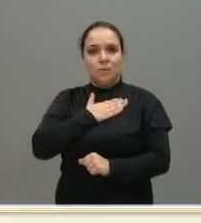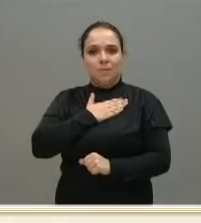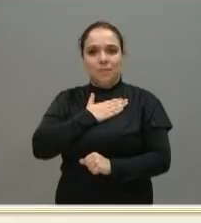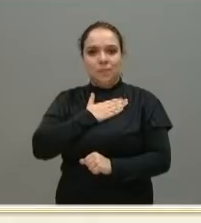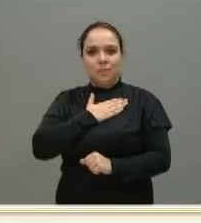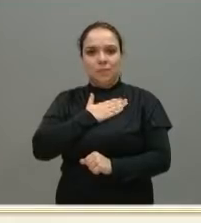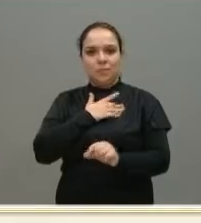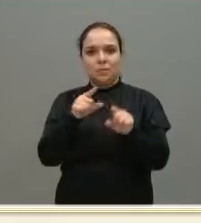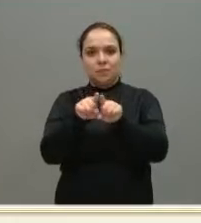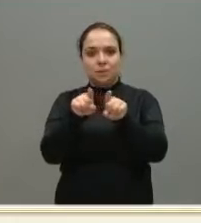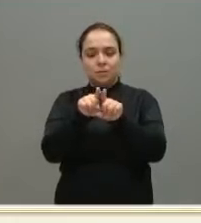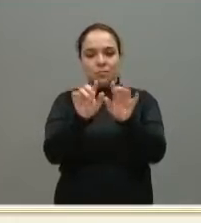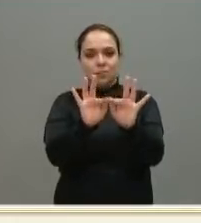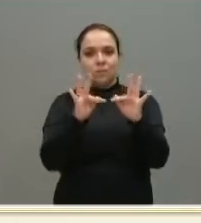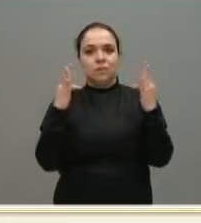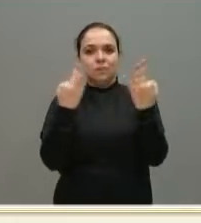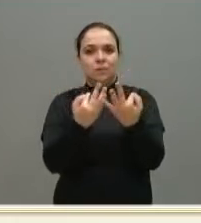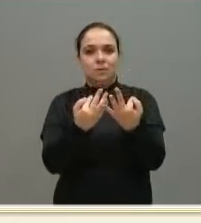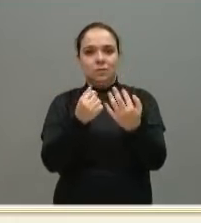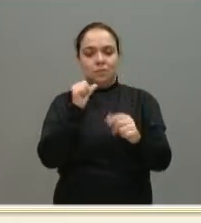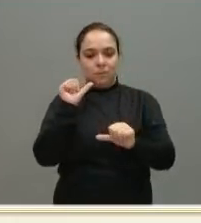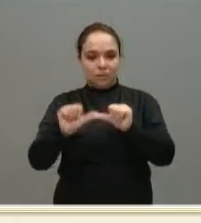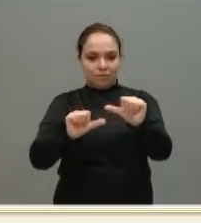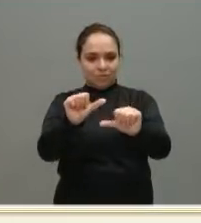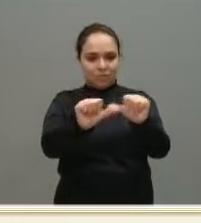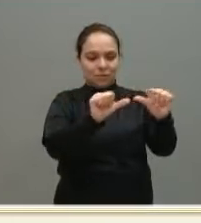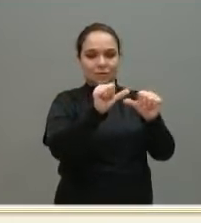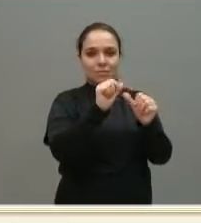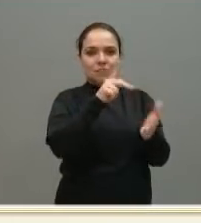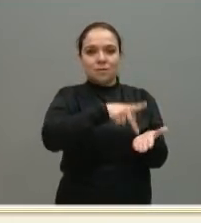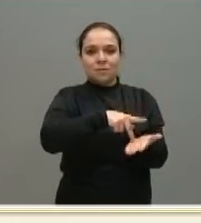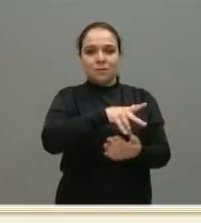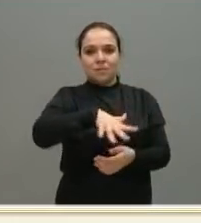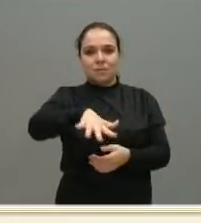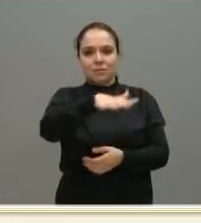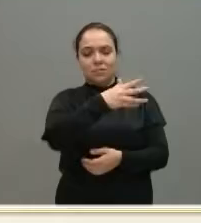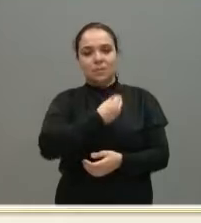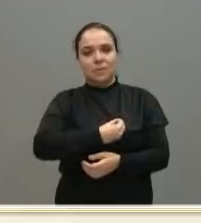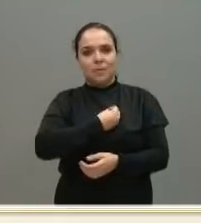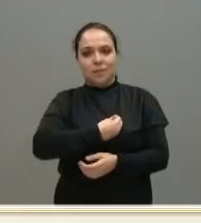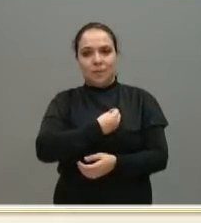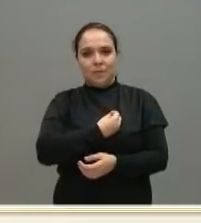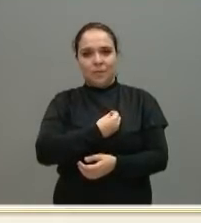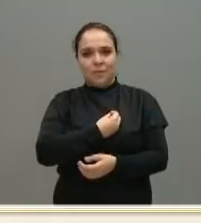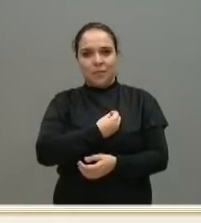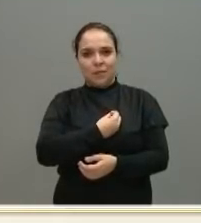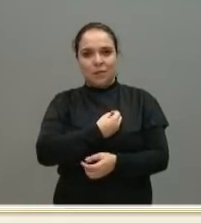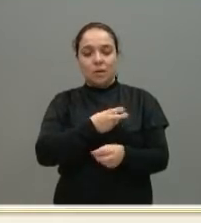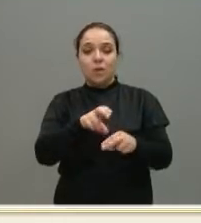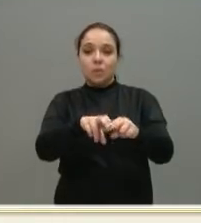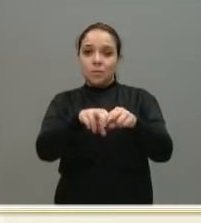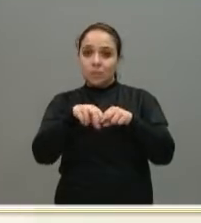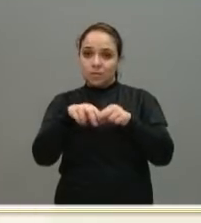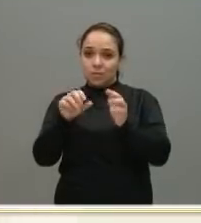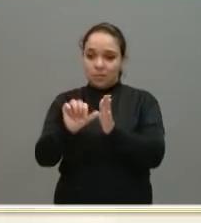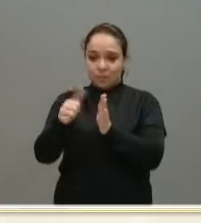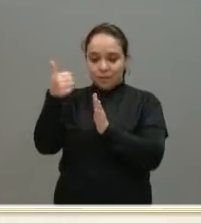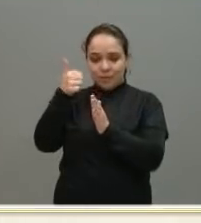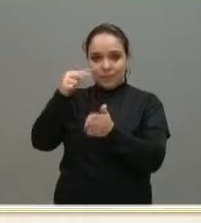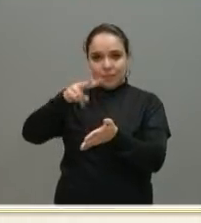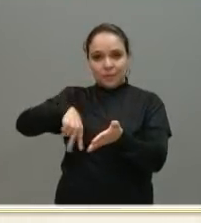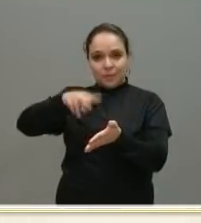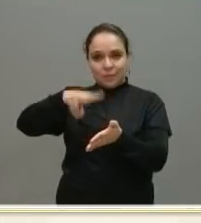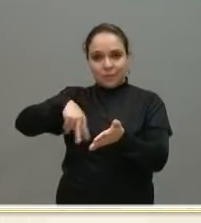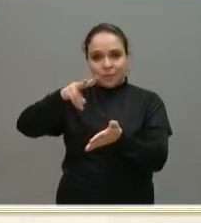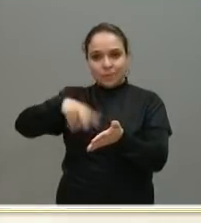a nossa família, e mudar nossa realidade nos desígnios de Deus. Por isso a primeira leitura vai dizer